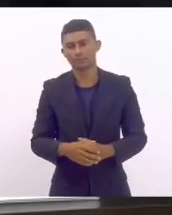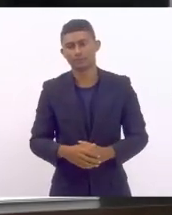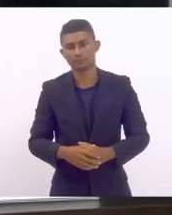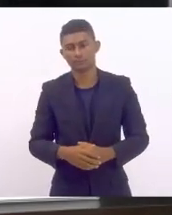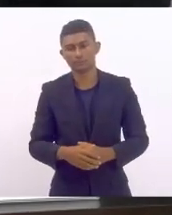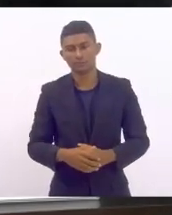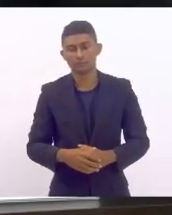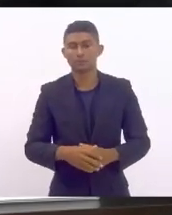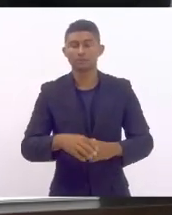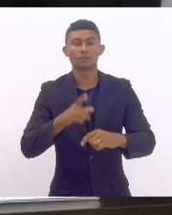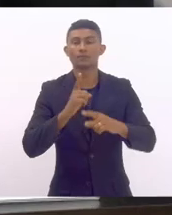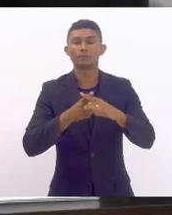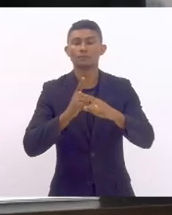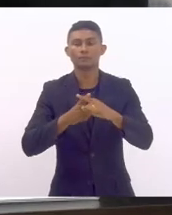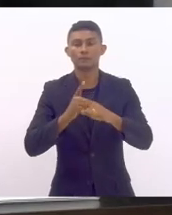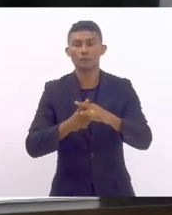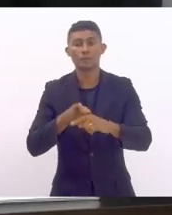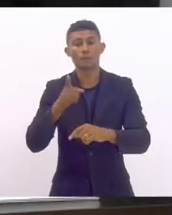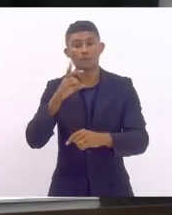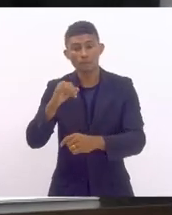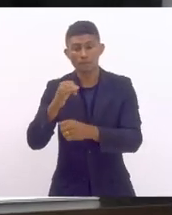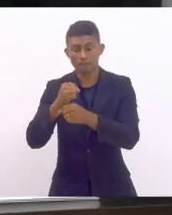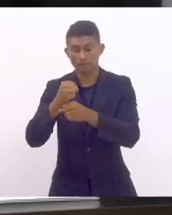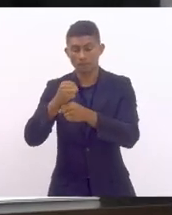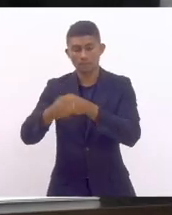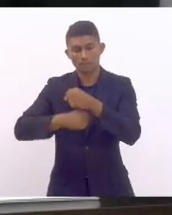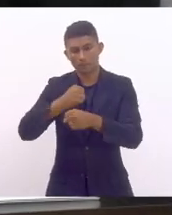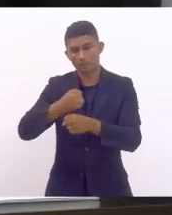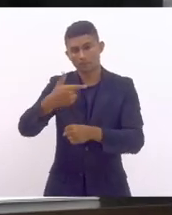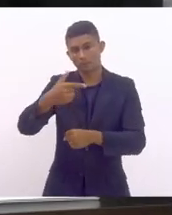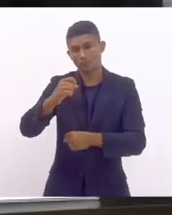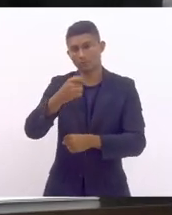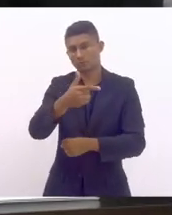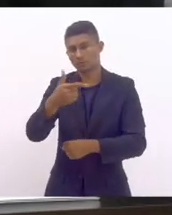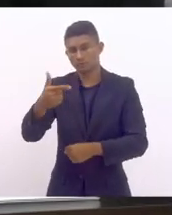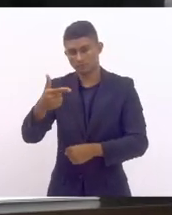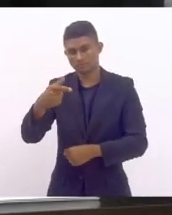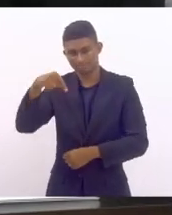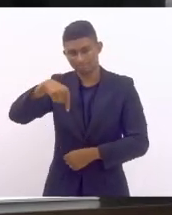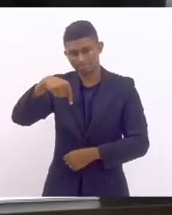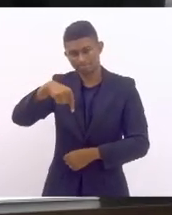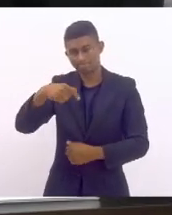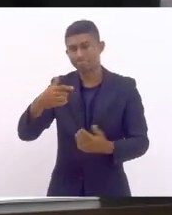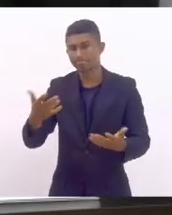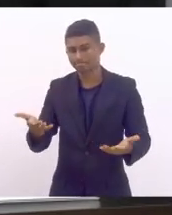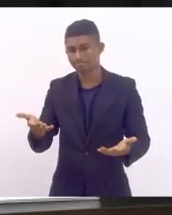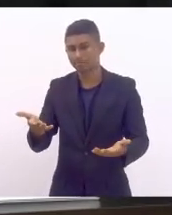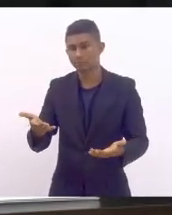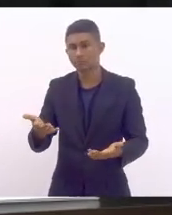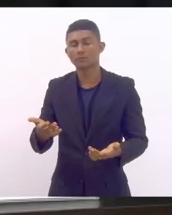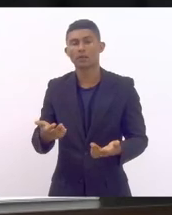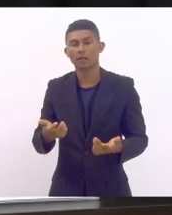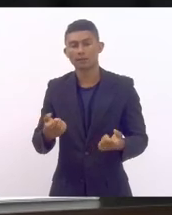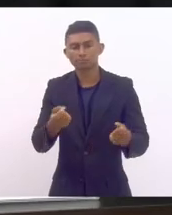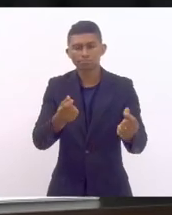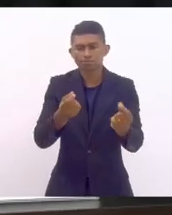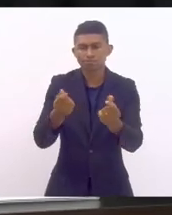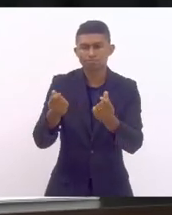né porque se Nós entramos em 2022 e com uma recomposição